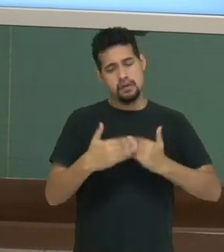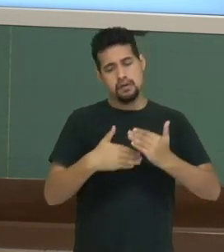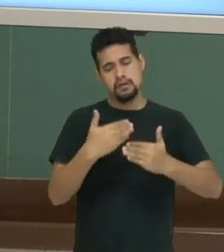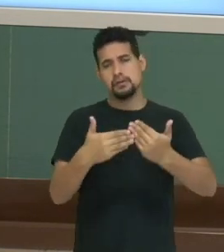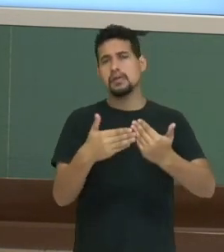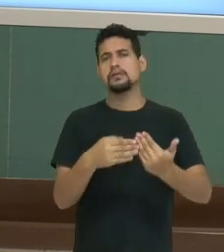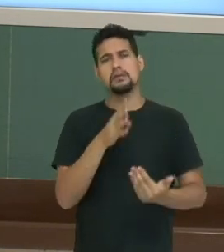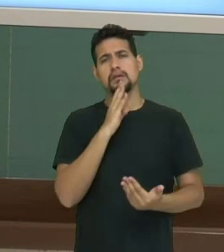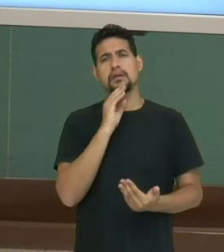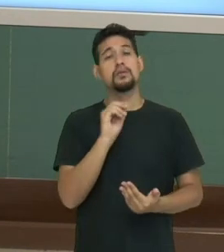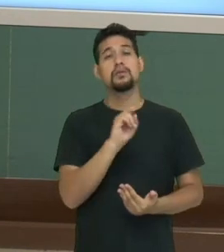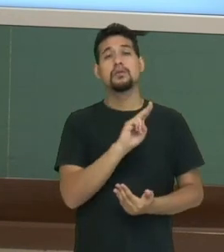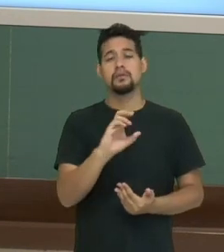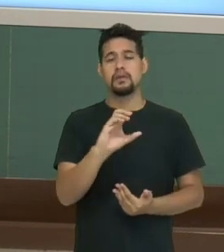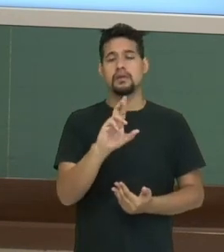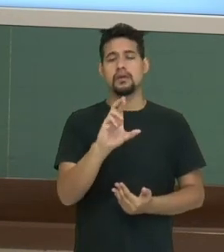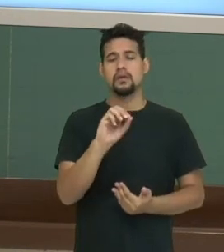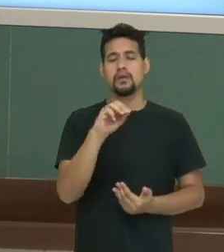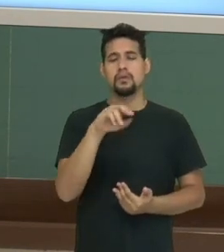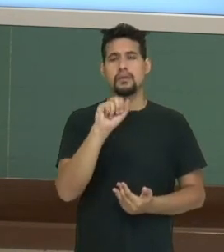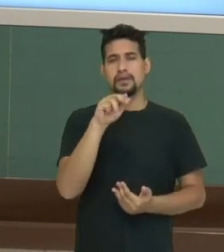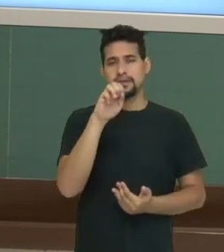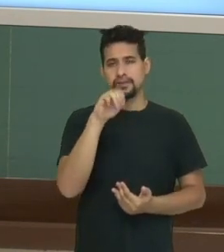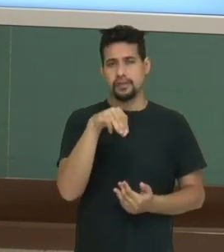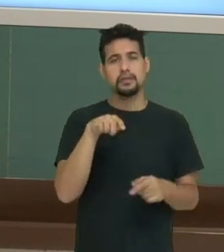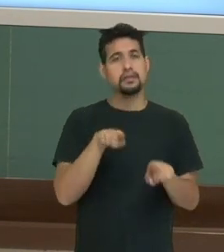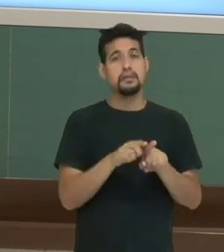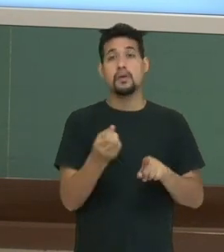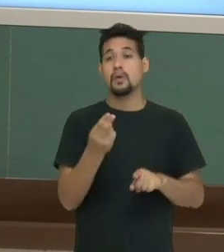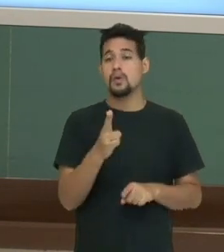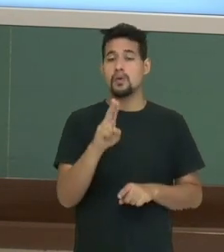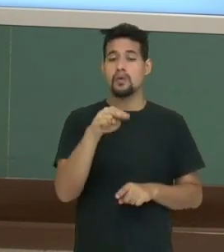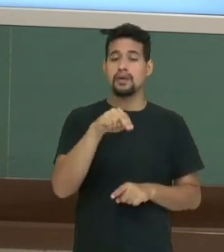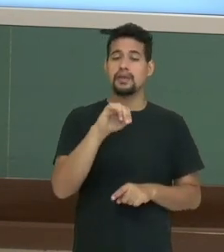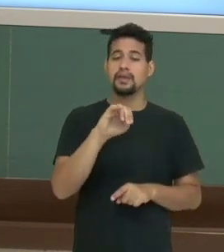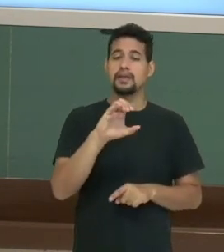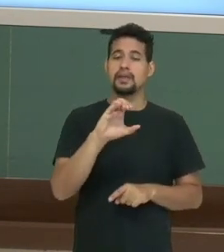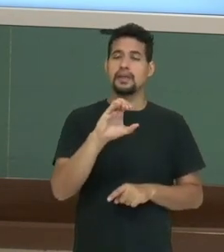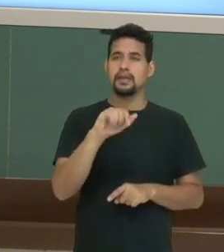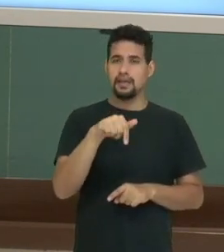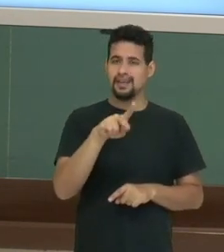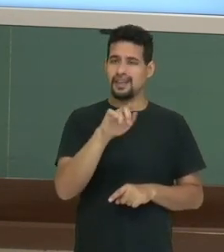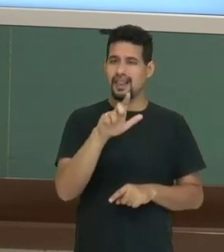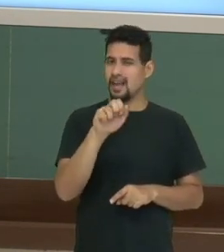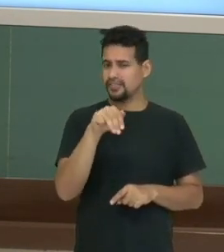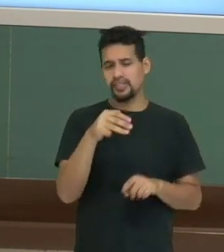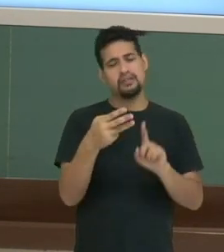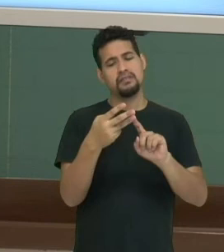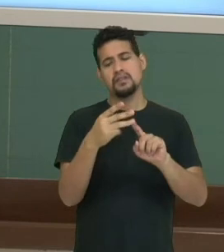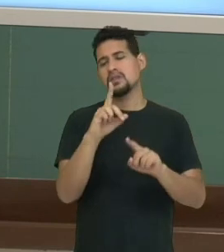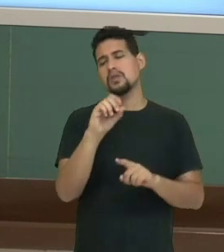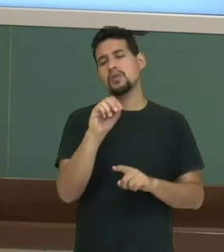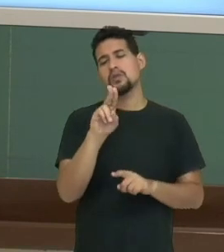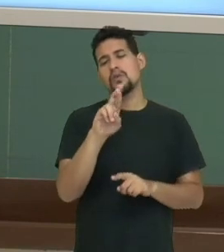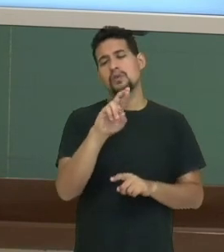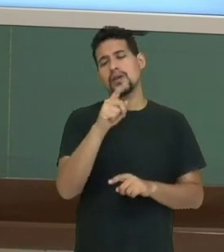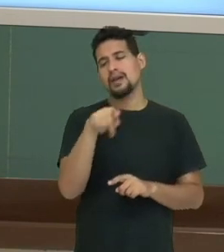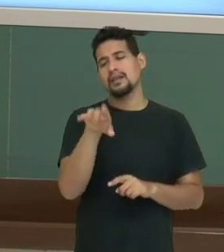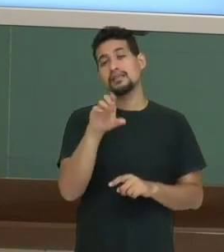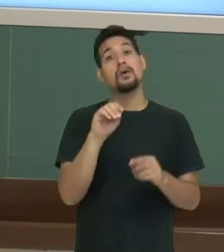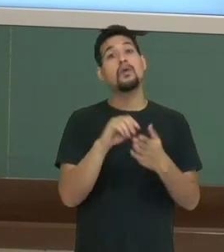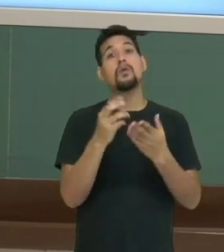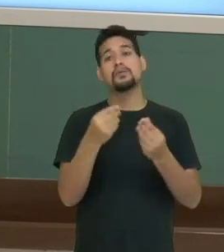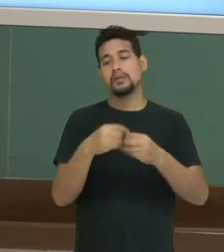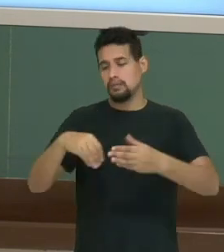que a gente conhece como cromagem, por exemplo, ou niquelagem, zincagem ou doração, aonde a gente usa uma solução